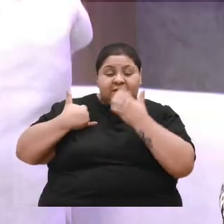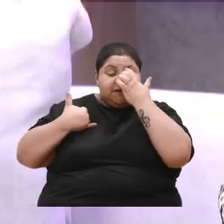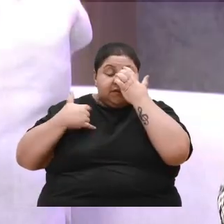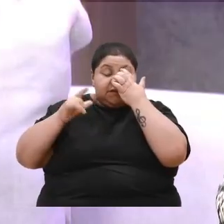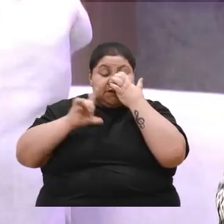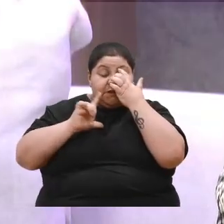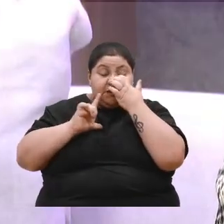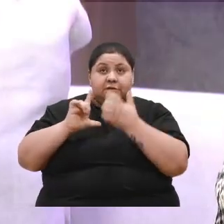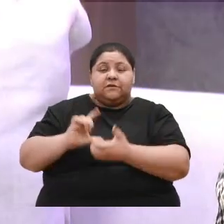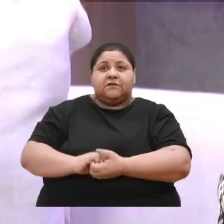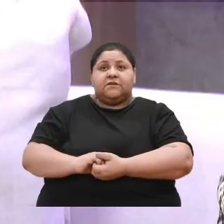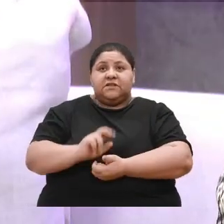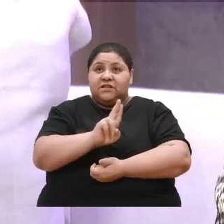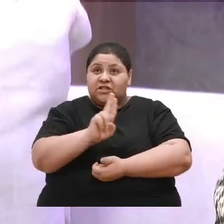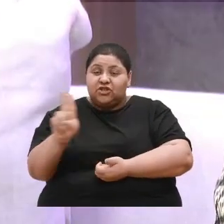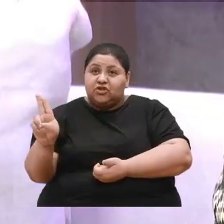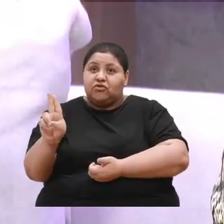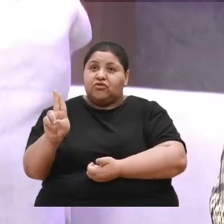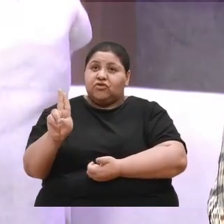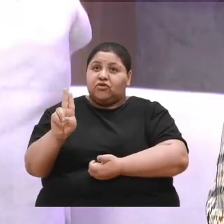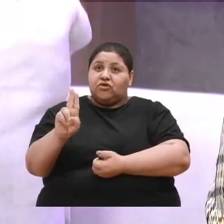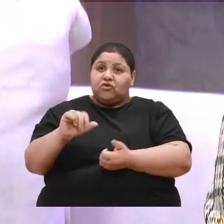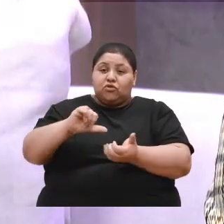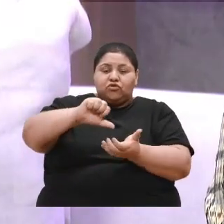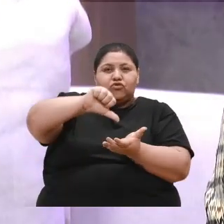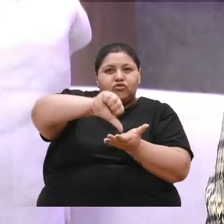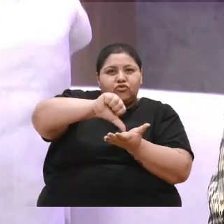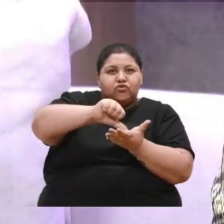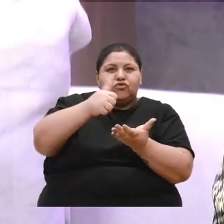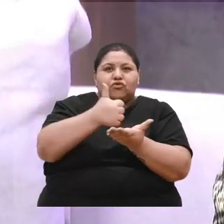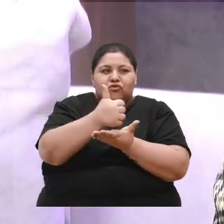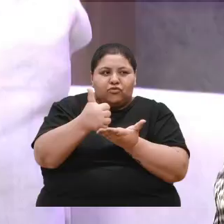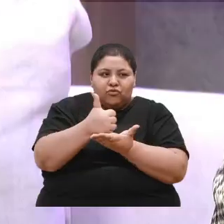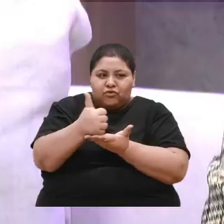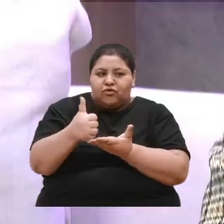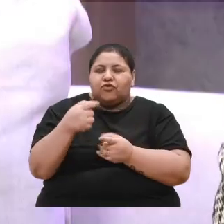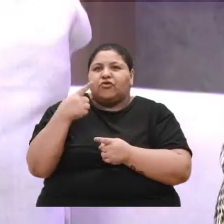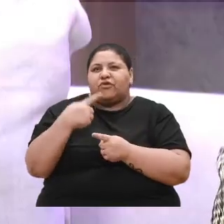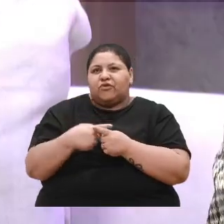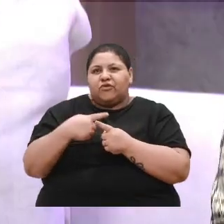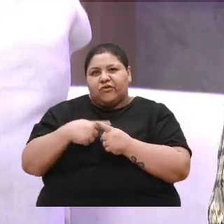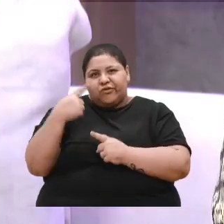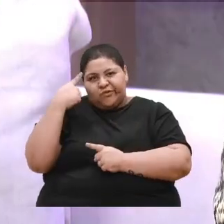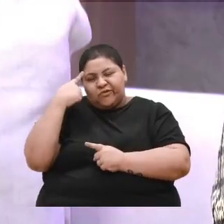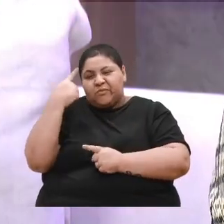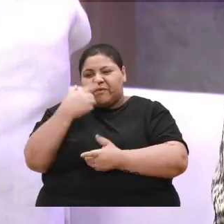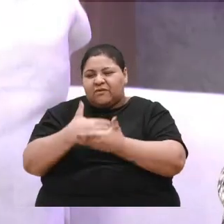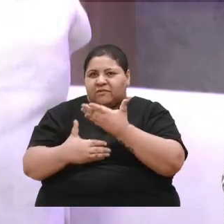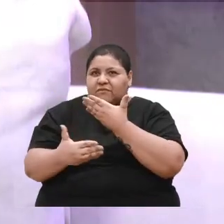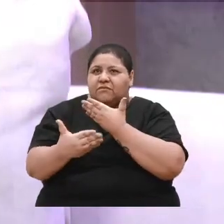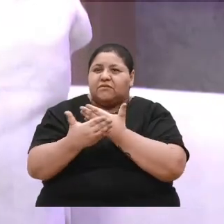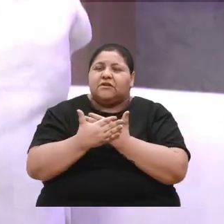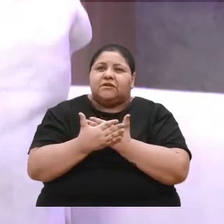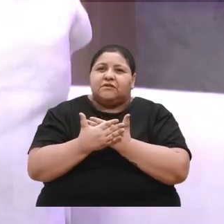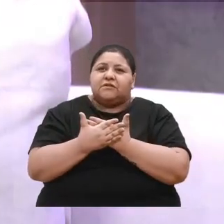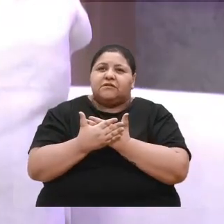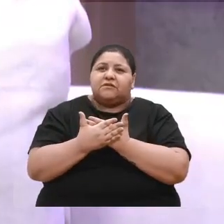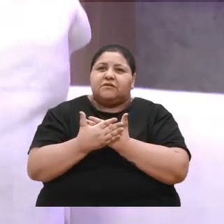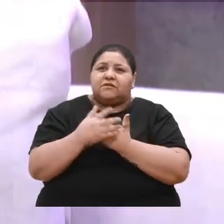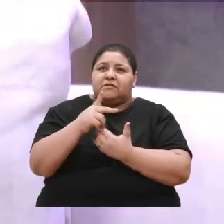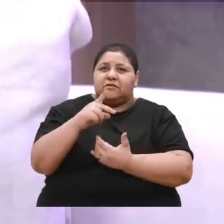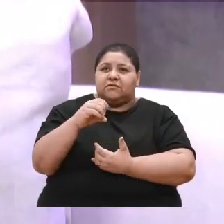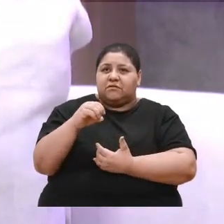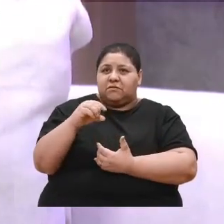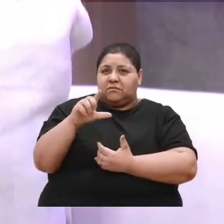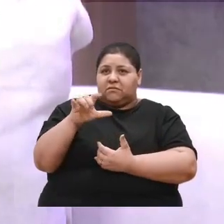de carregar esse nome da Raquel no nosso núcleo de base, porque foi pensando em tudo isso, assim, quando a